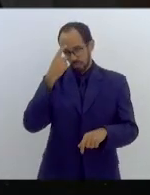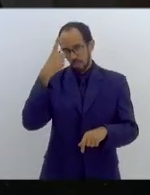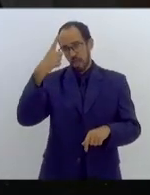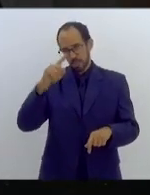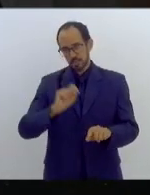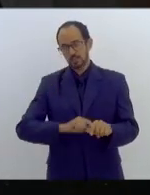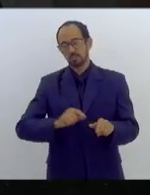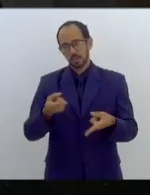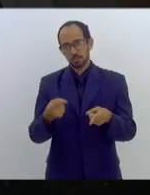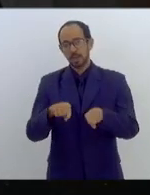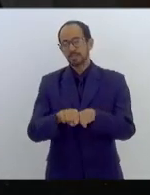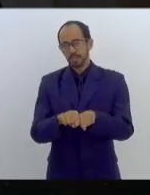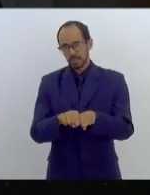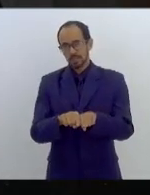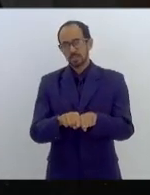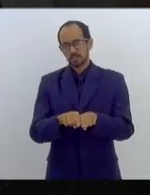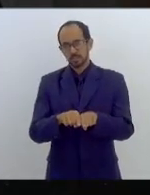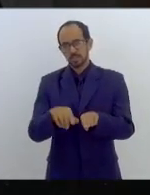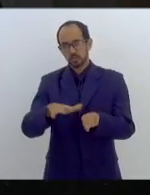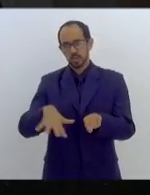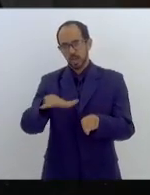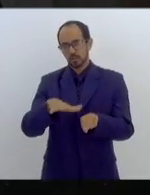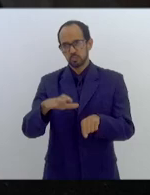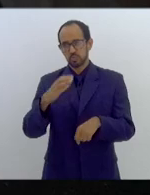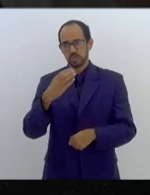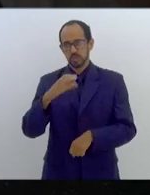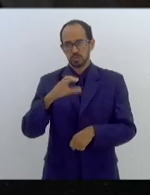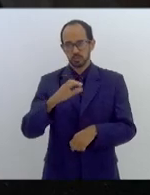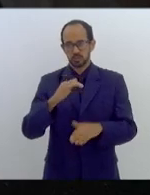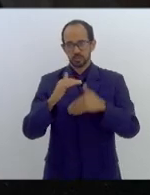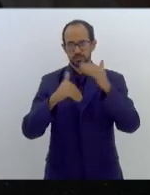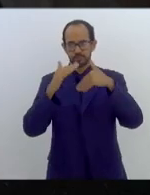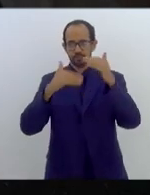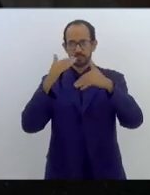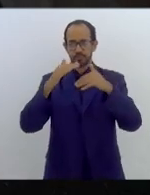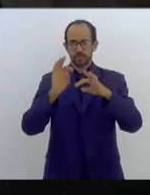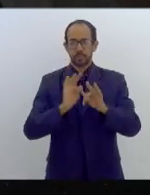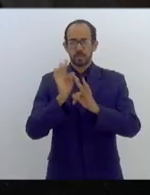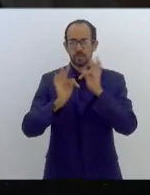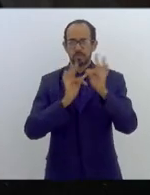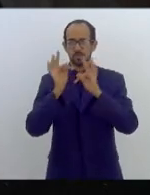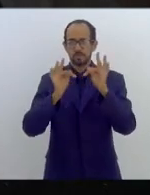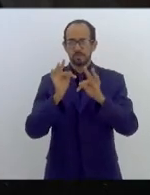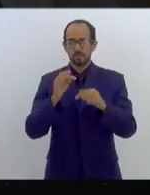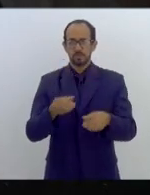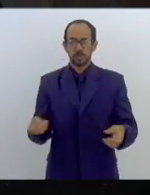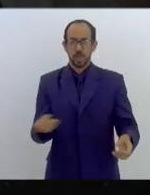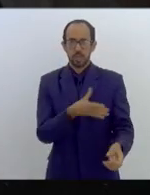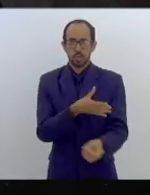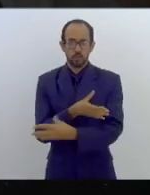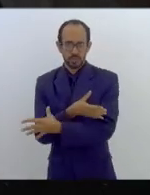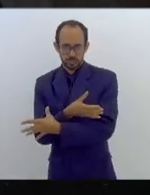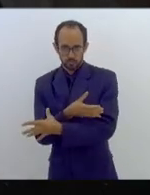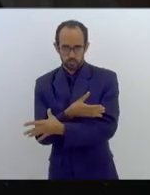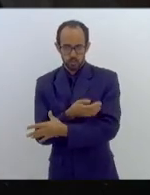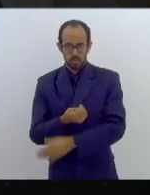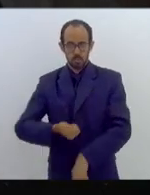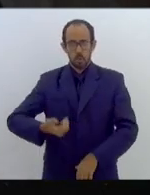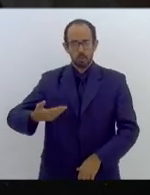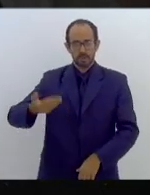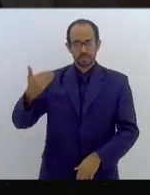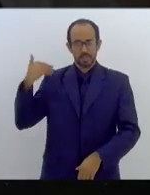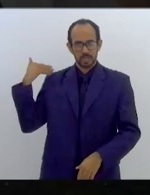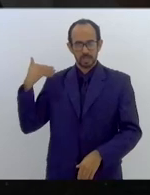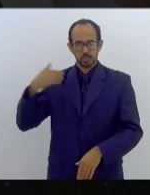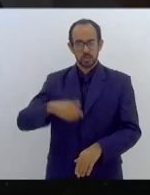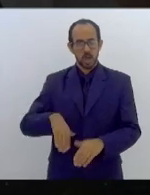para parcerias no campo científico, no campo do desenvolvimento tecnológico, no campo da inovação. Aliás, aprovamos recentemente, e algumas das emendas